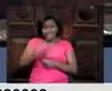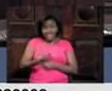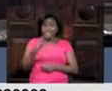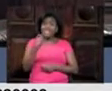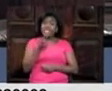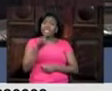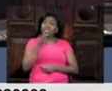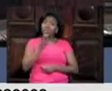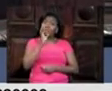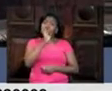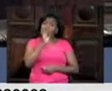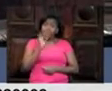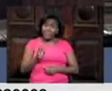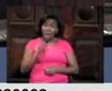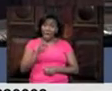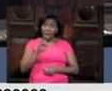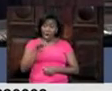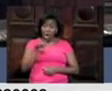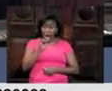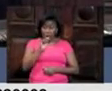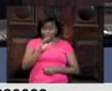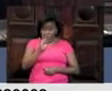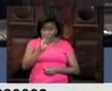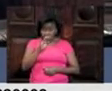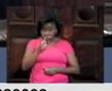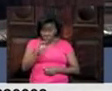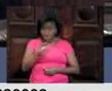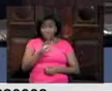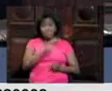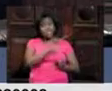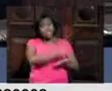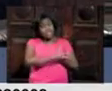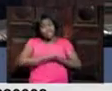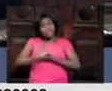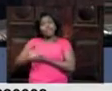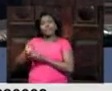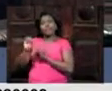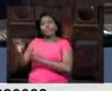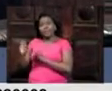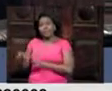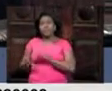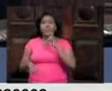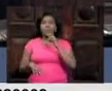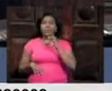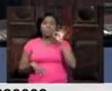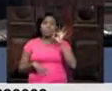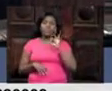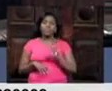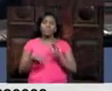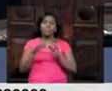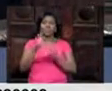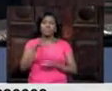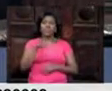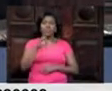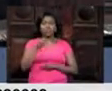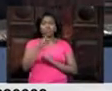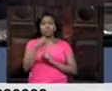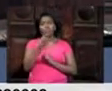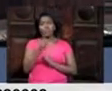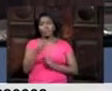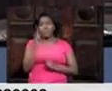75% royalties e participações especiais, doutor Sadi Noel, à educação e 50% do Fundo Social do Petróleo à educação.